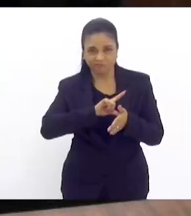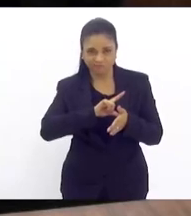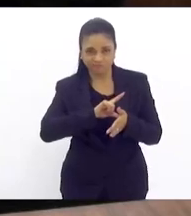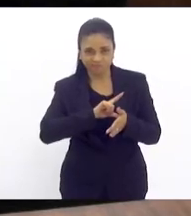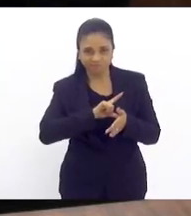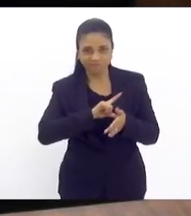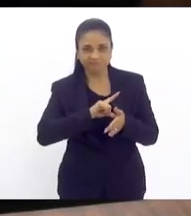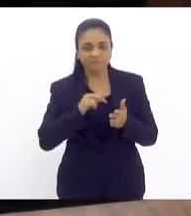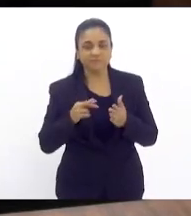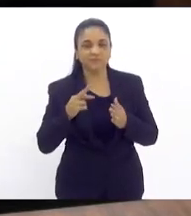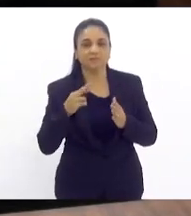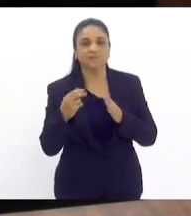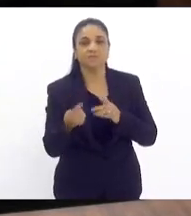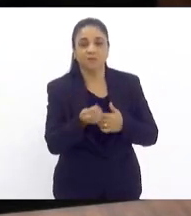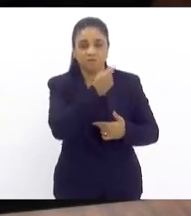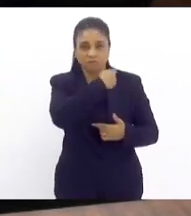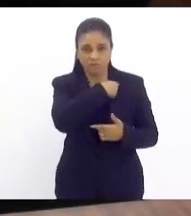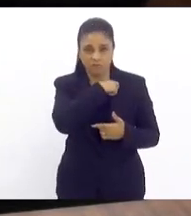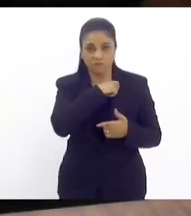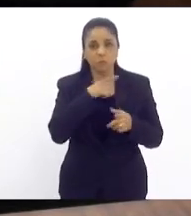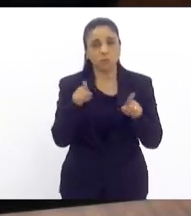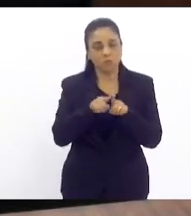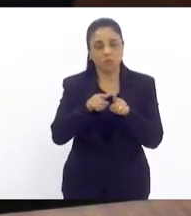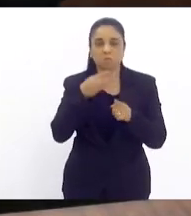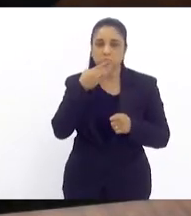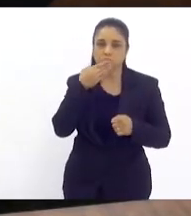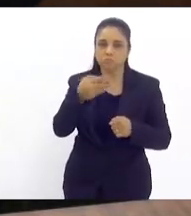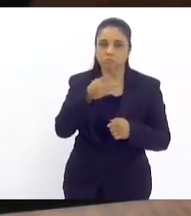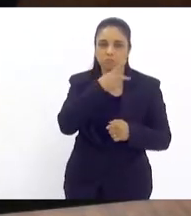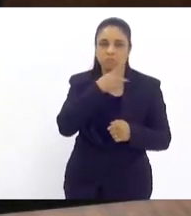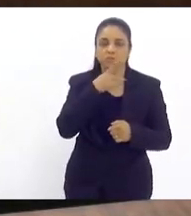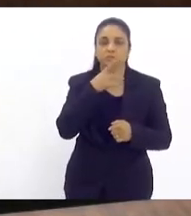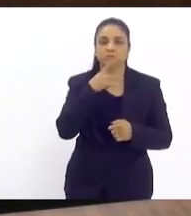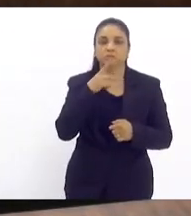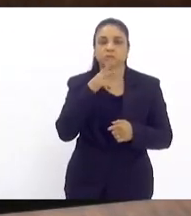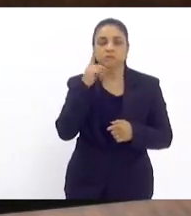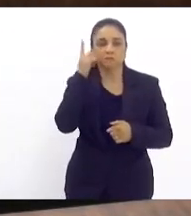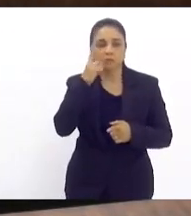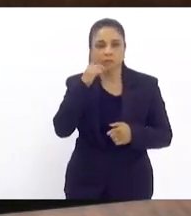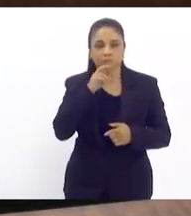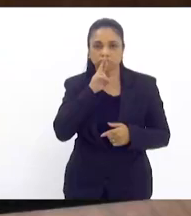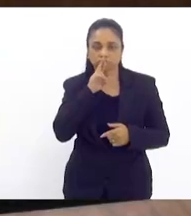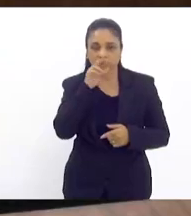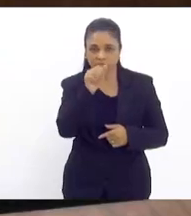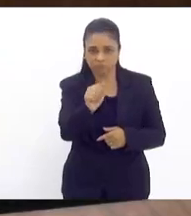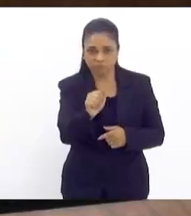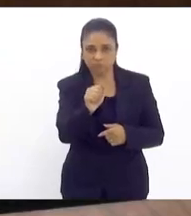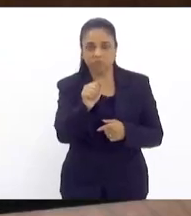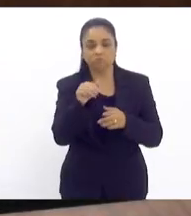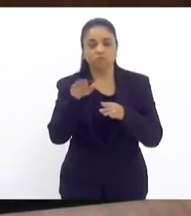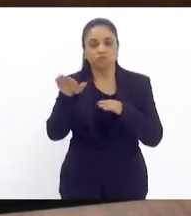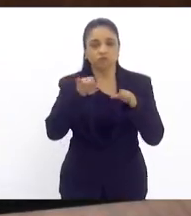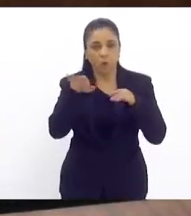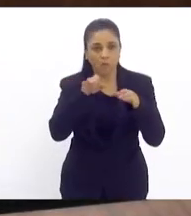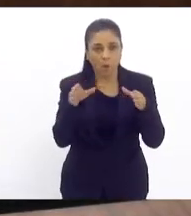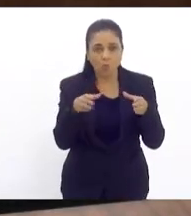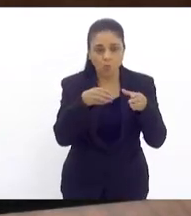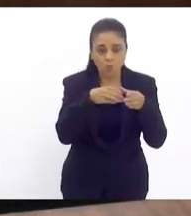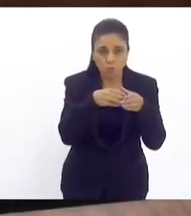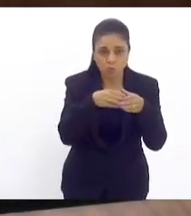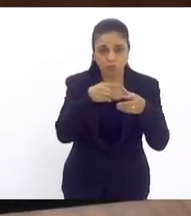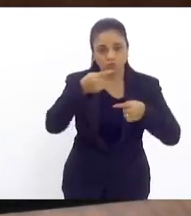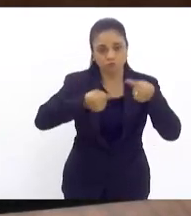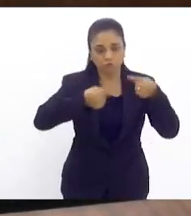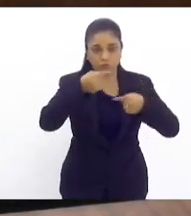de pedir ao Deputado Rodrigo Amorim que a comissão de Constituição eventos fosse convocada para a gente discutir esse grupo em conjunto